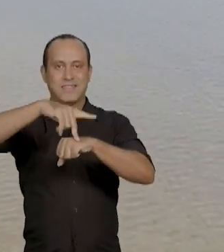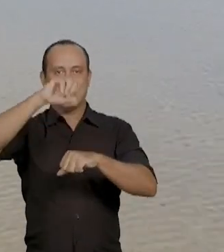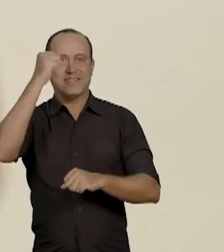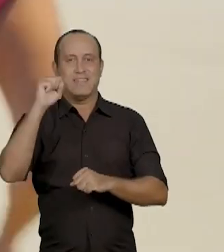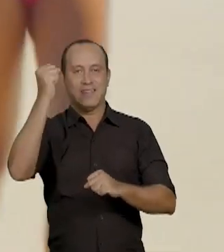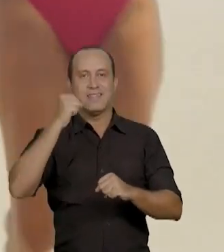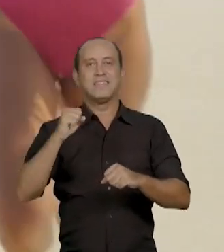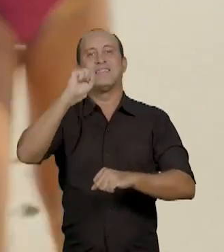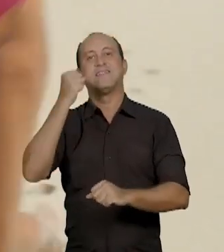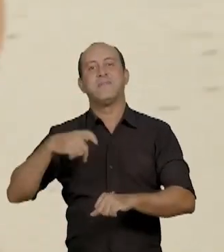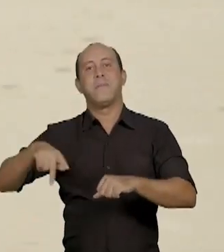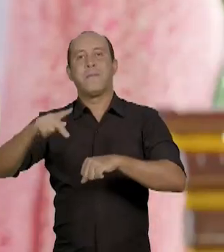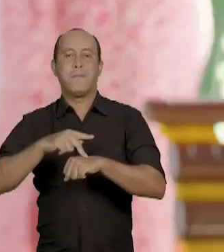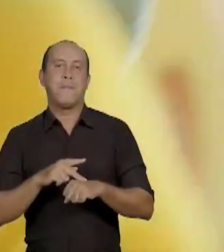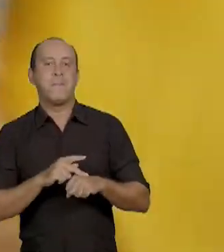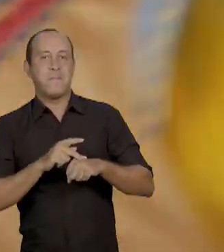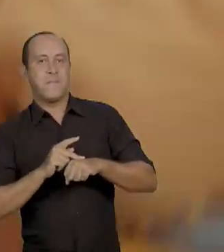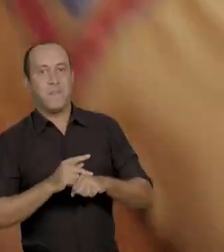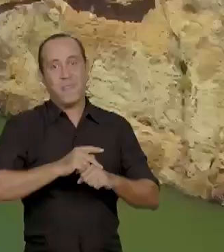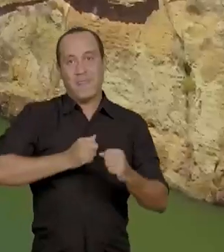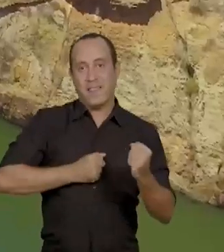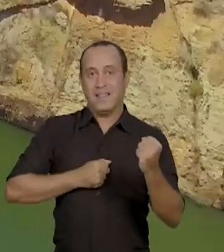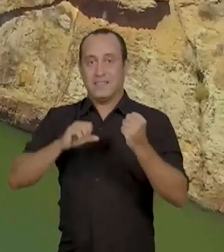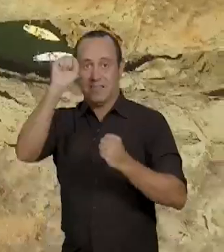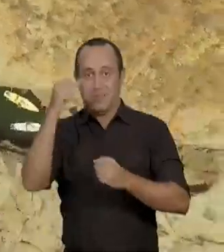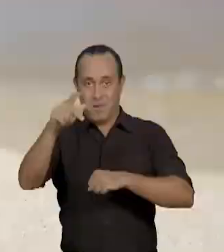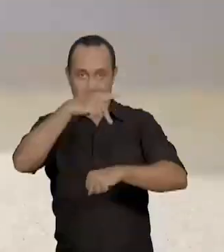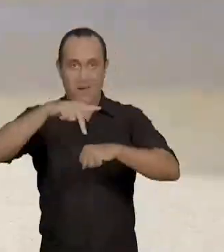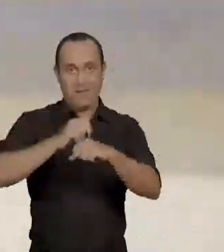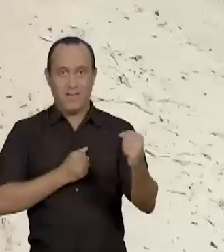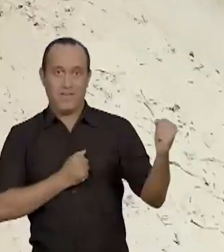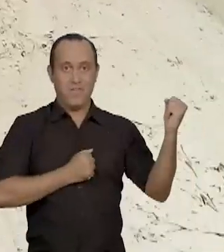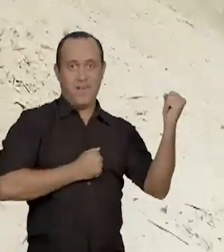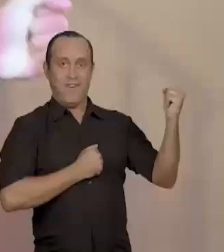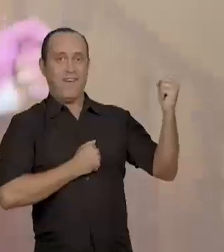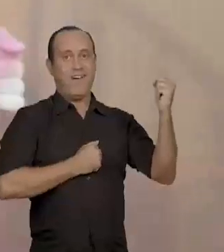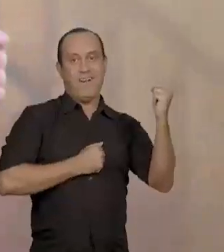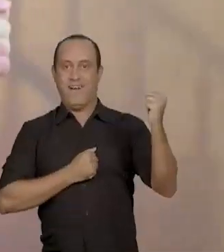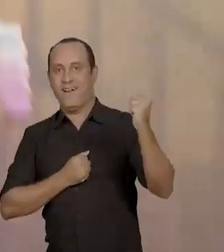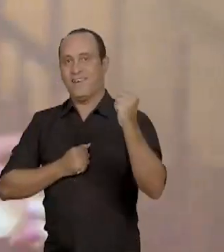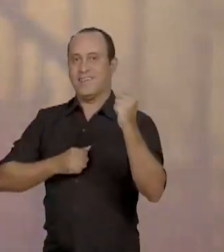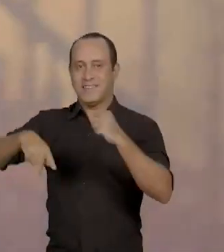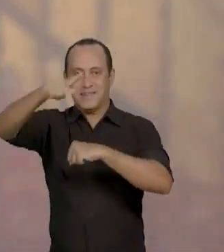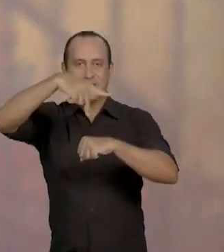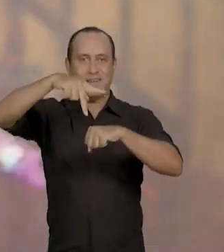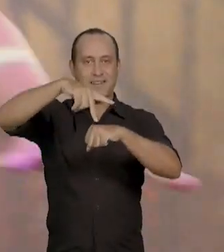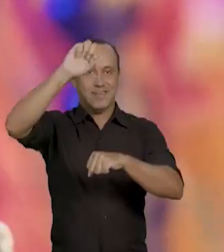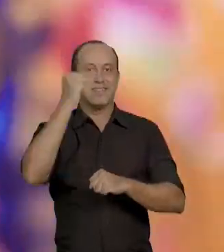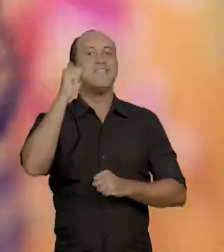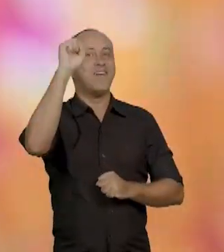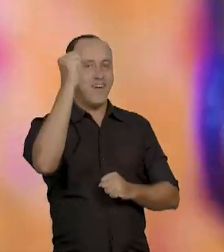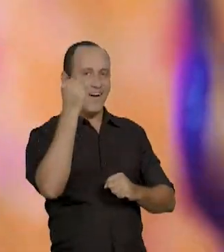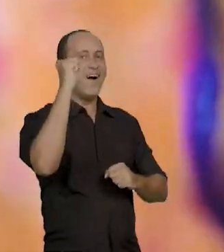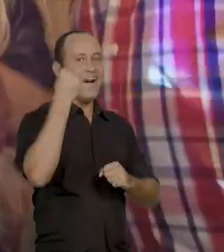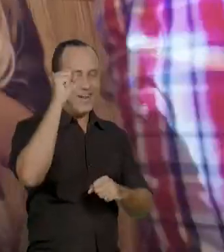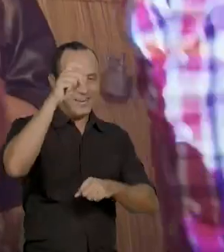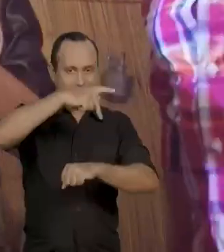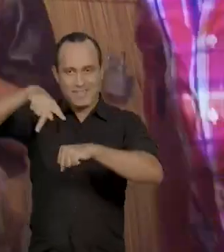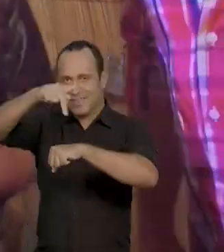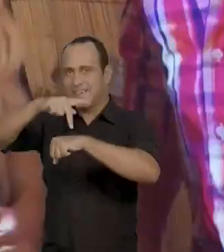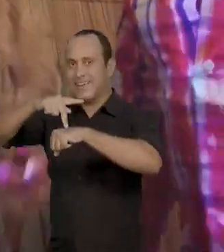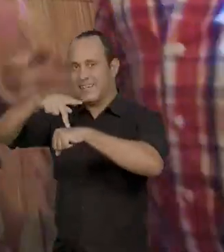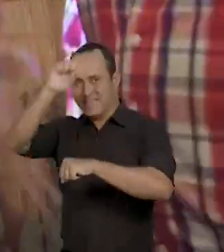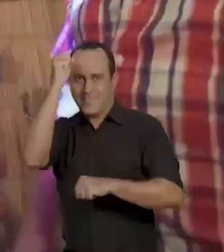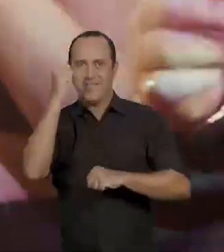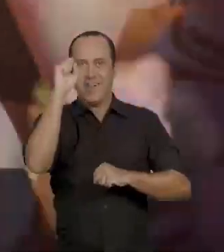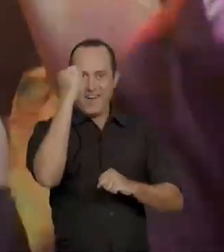Aracaju deu mar da sorte de sol a sol. Sergipe é o país do forró. Sergipe é o país